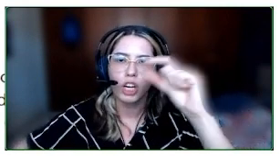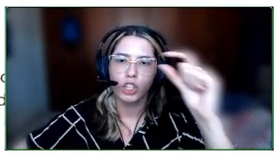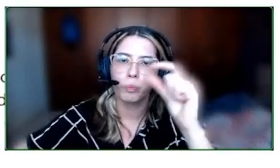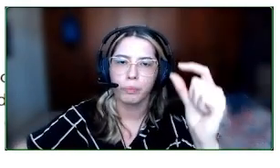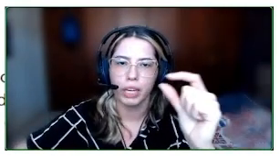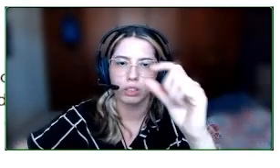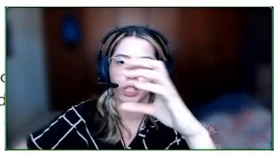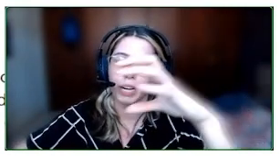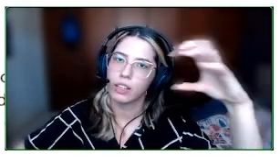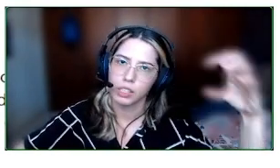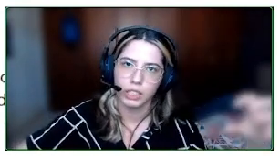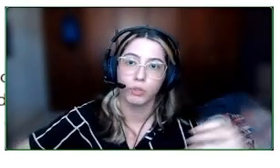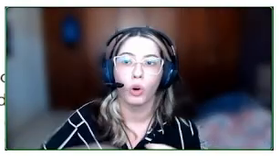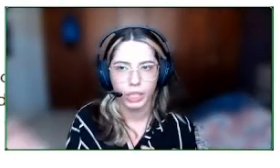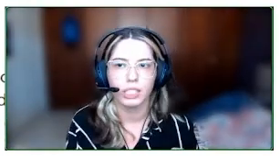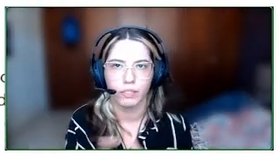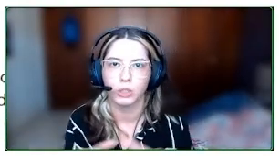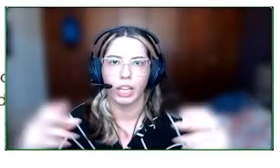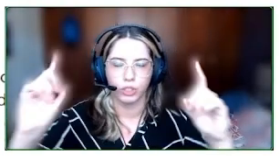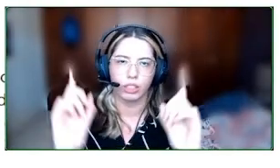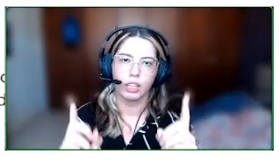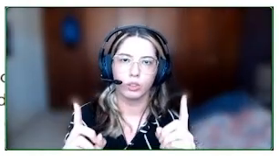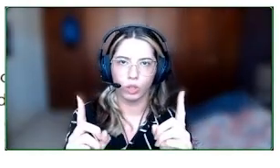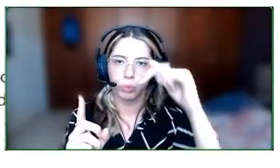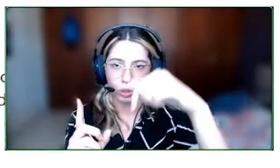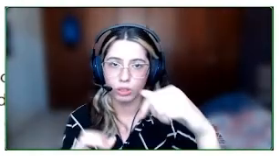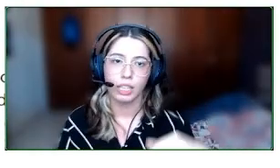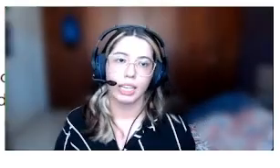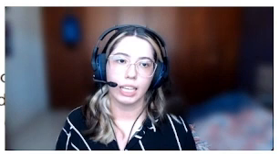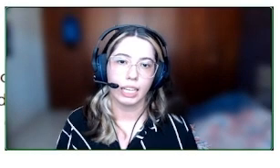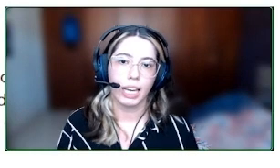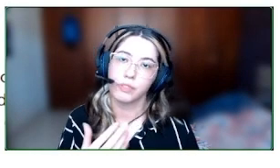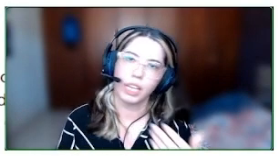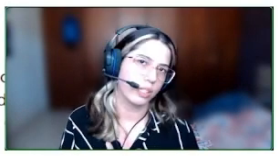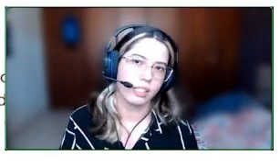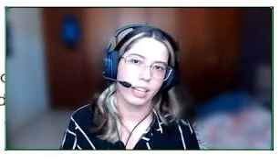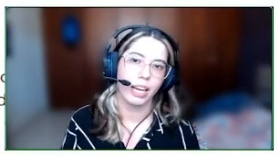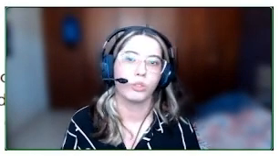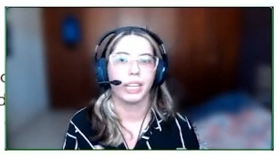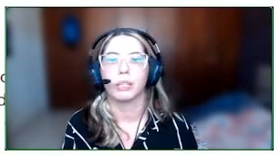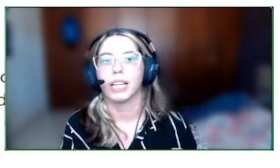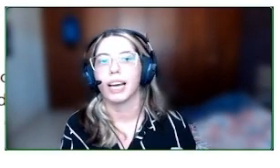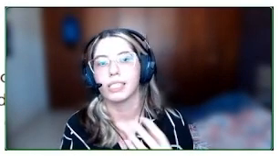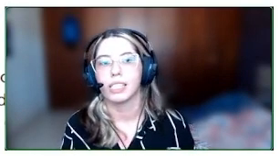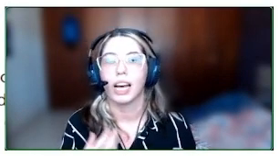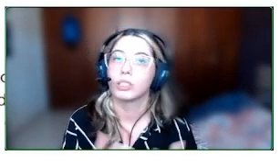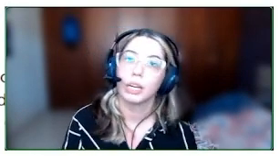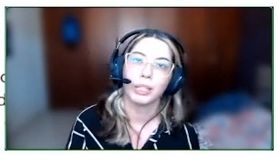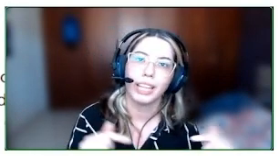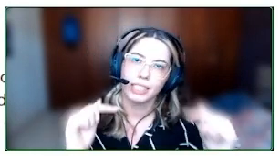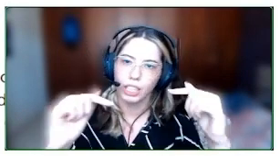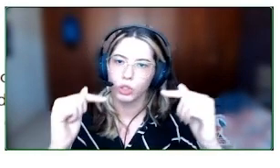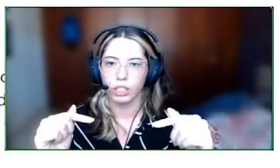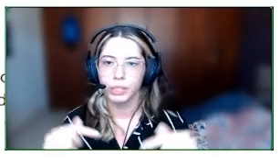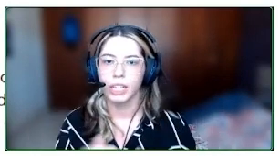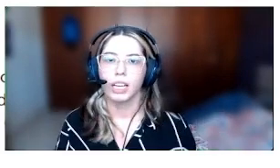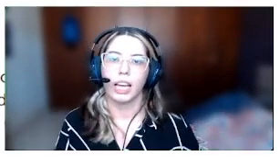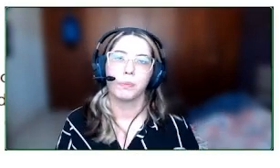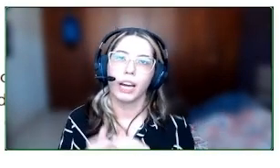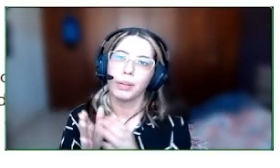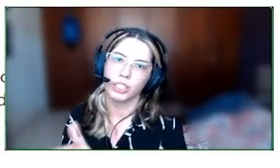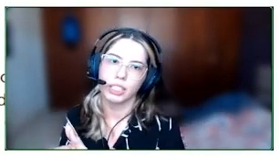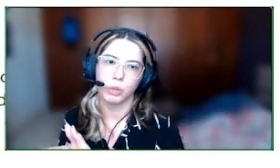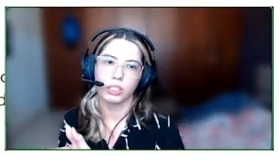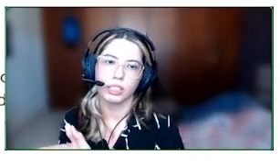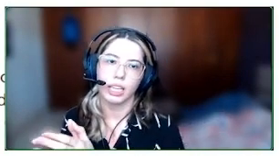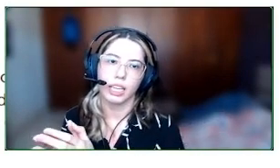teste de rompimento. Então, eles pegaram essas vigas que foram rompidas através do teste dos 2 apoios e eles fizeram esses ensaios para determinar a resistência ao cisaramento nessa linha de cola. Eles